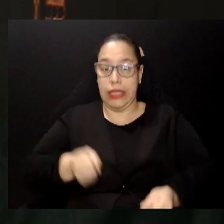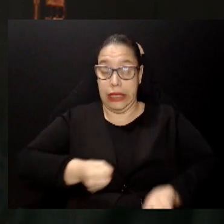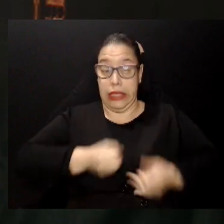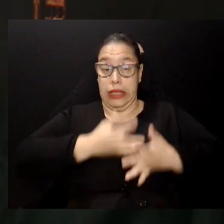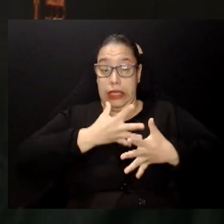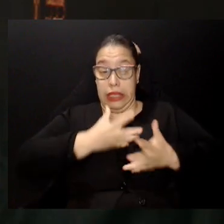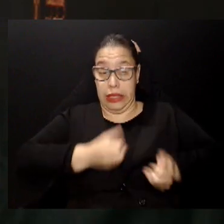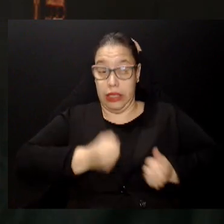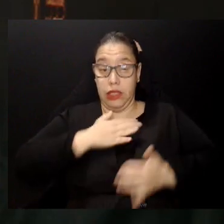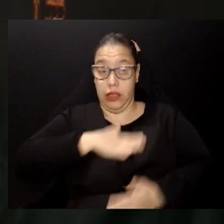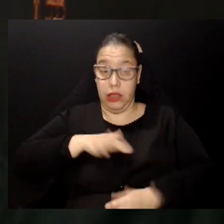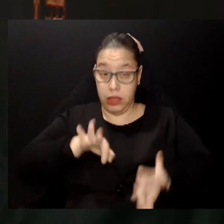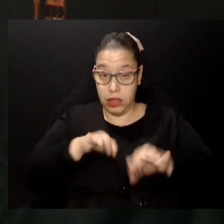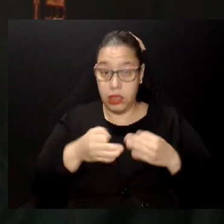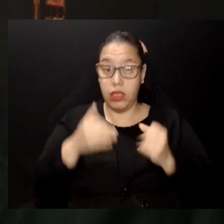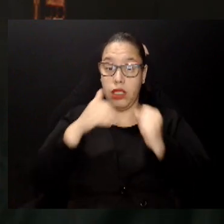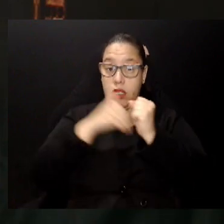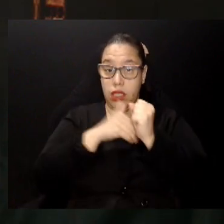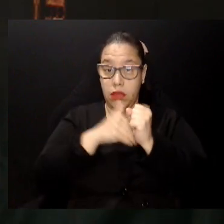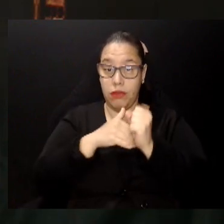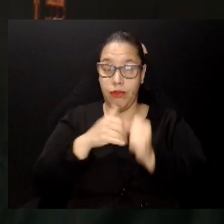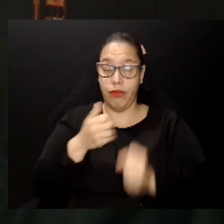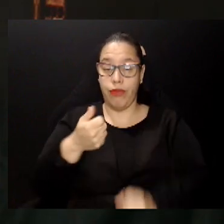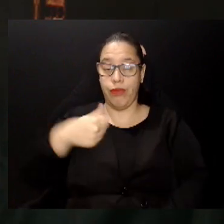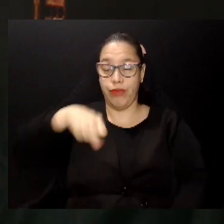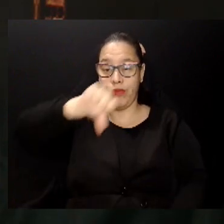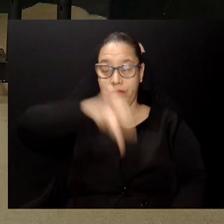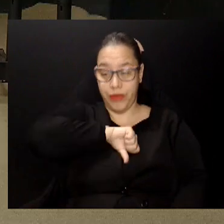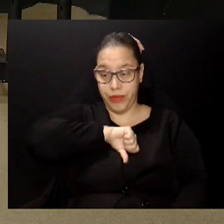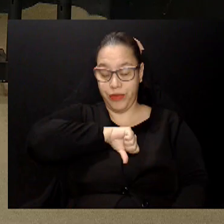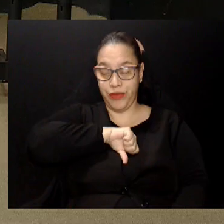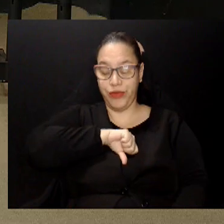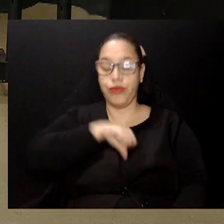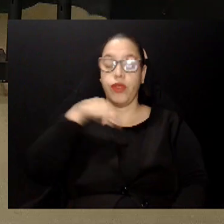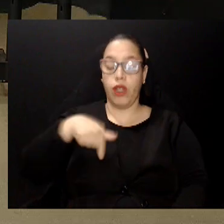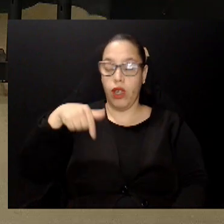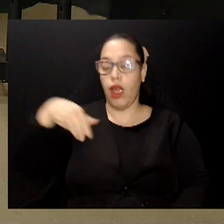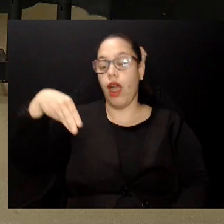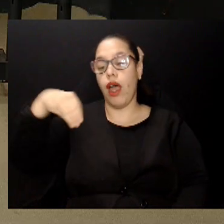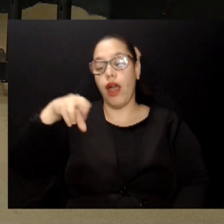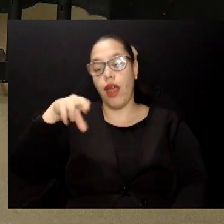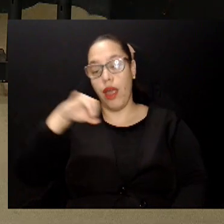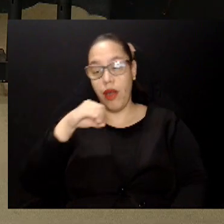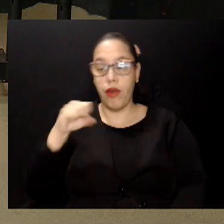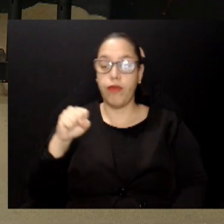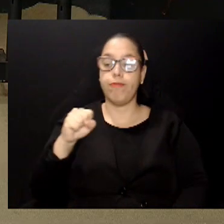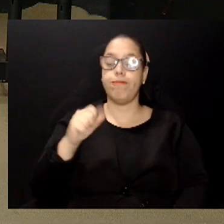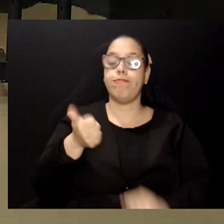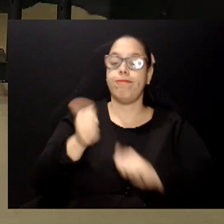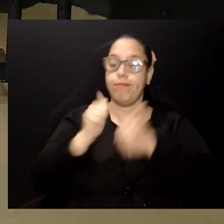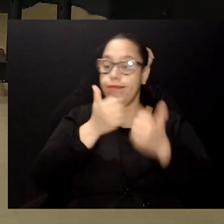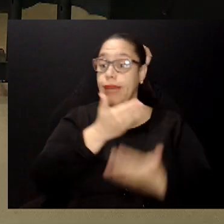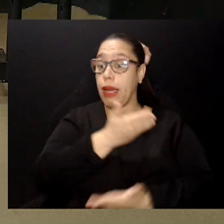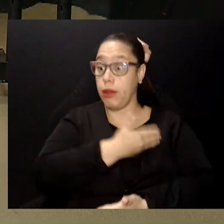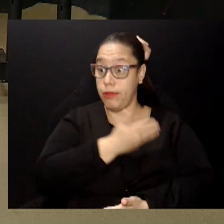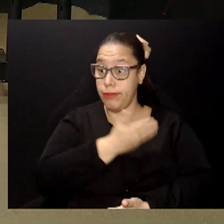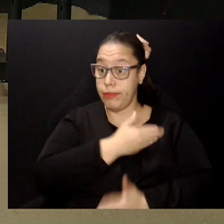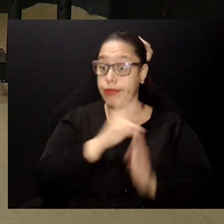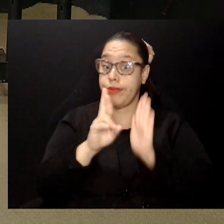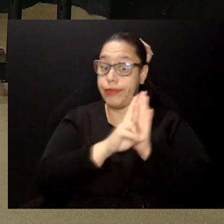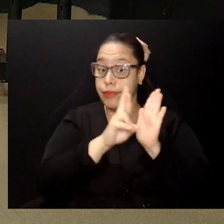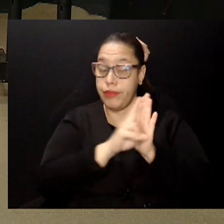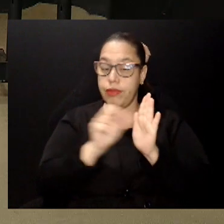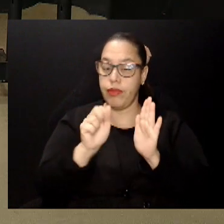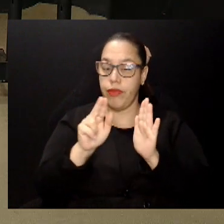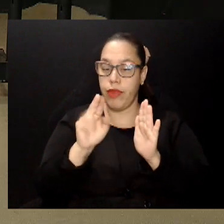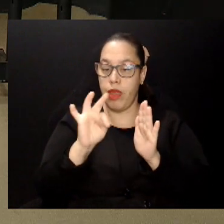pode esconder uma baixa autoestima? Aqui o Marcos está trazendo o panorama de amizade referente à autoanulação. Muito boa,